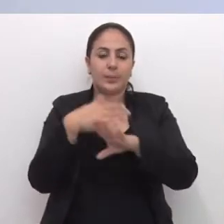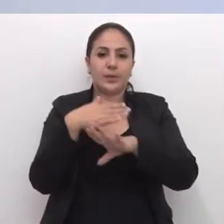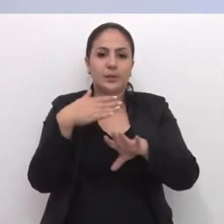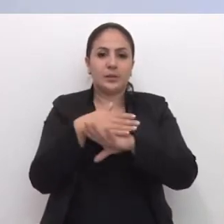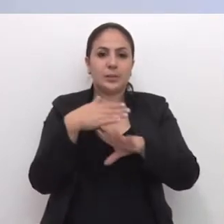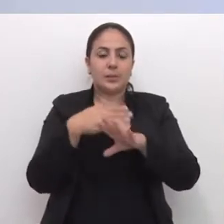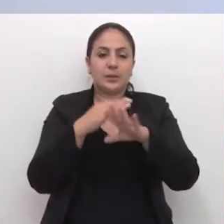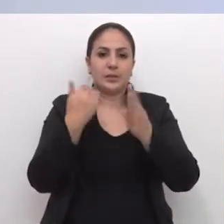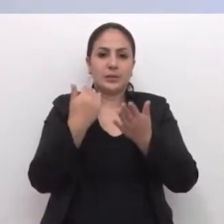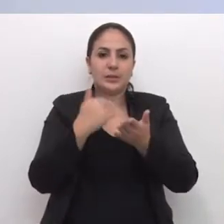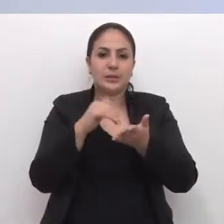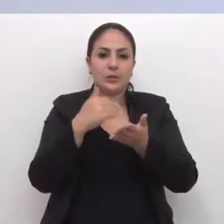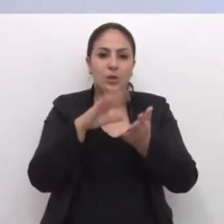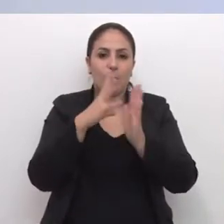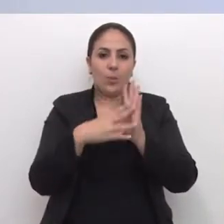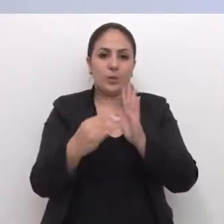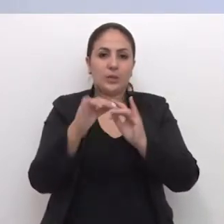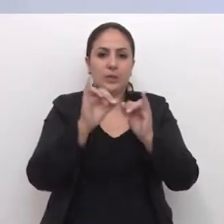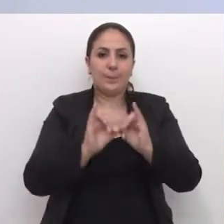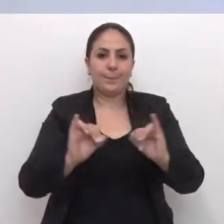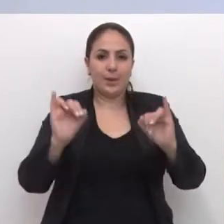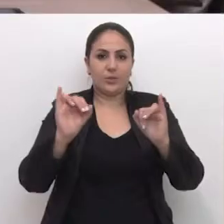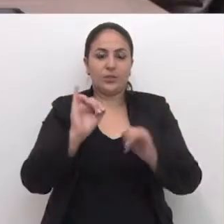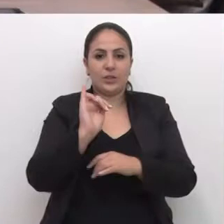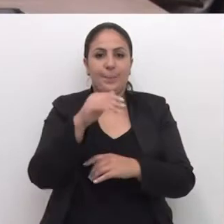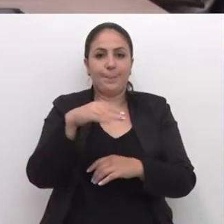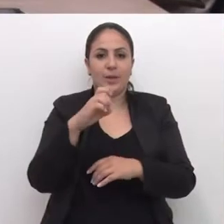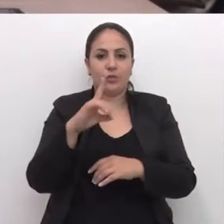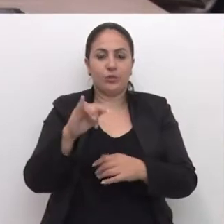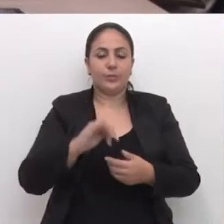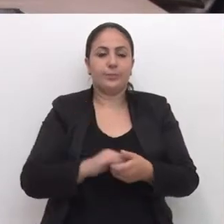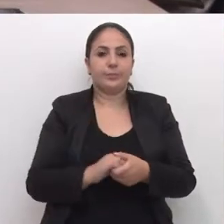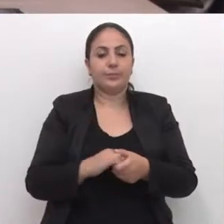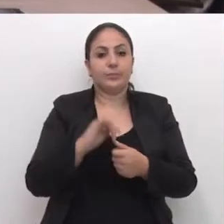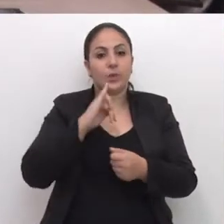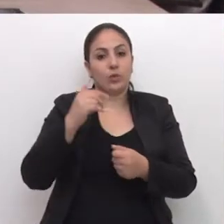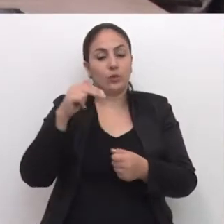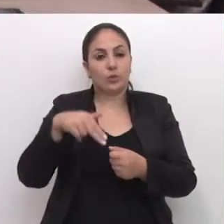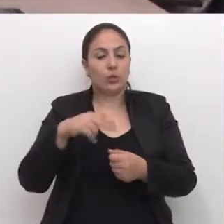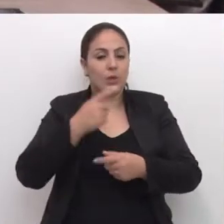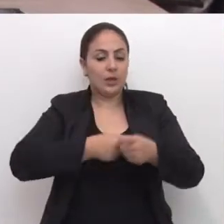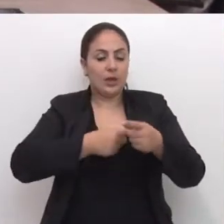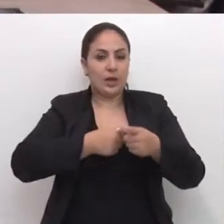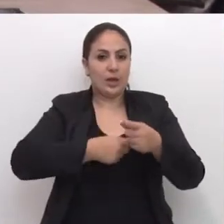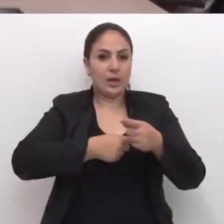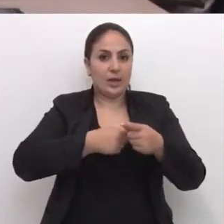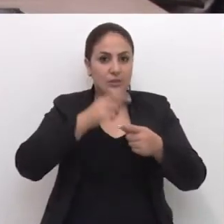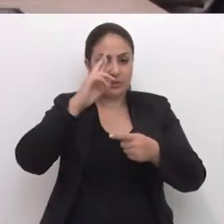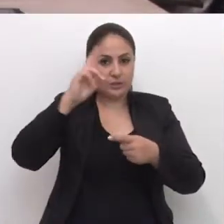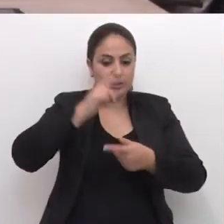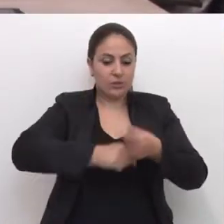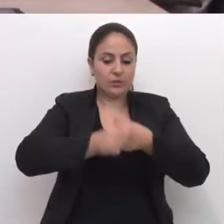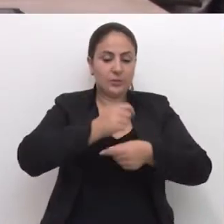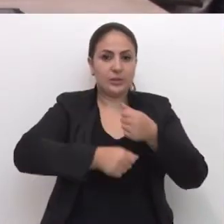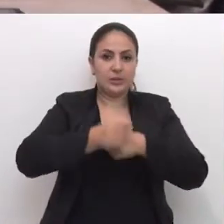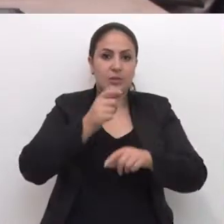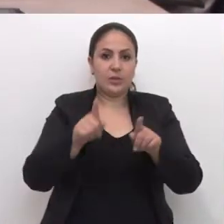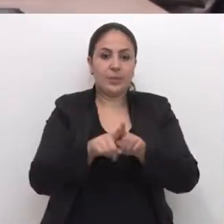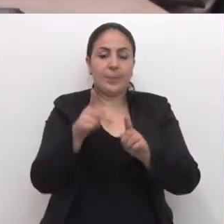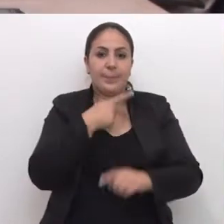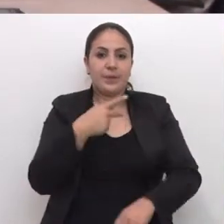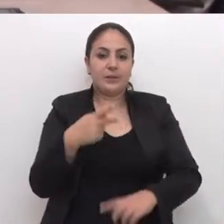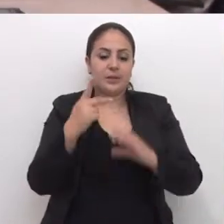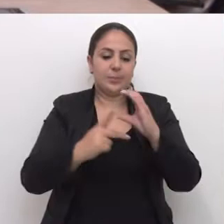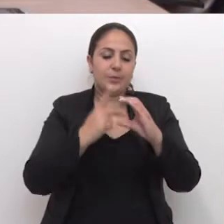que integram o escritório modelo da IMED. Em junho, a direção, administração e presidência